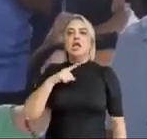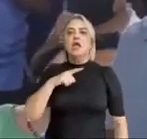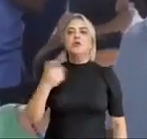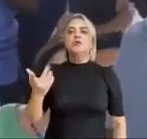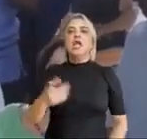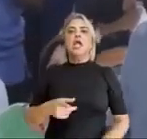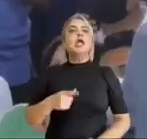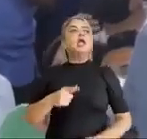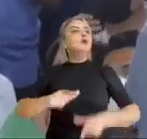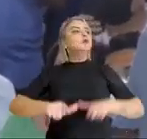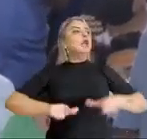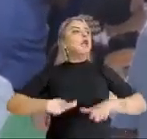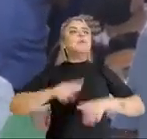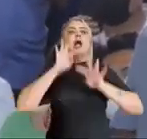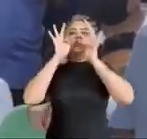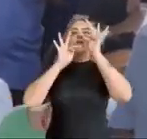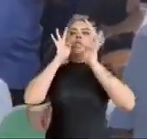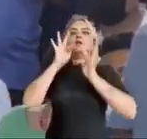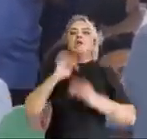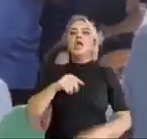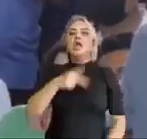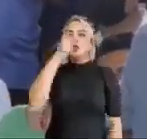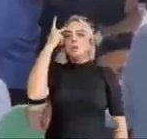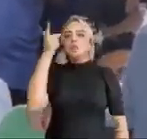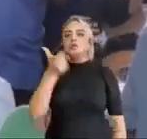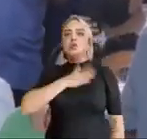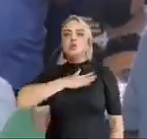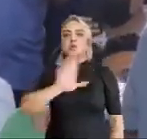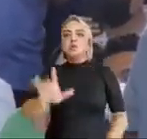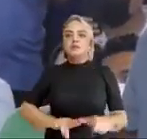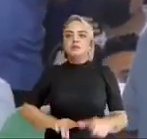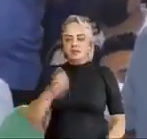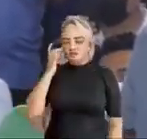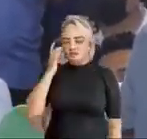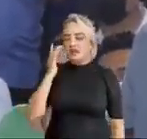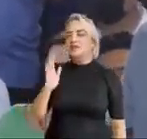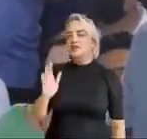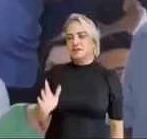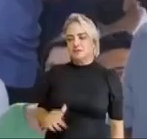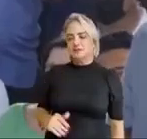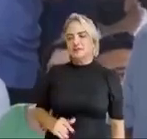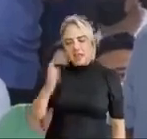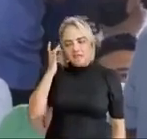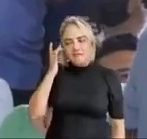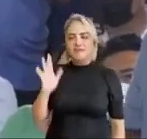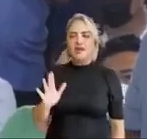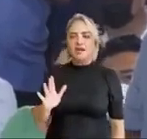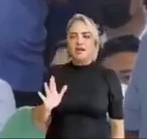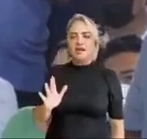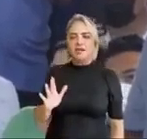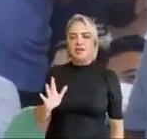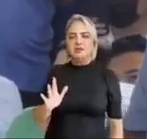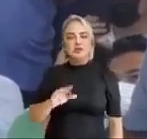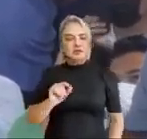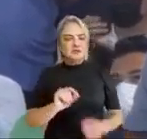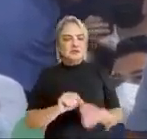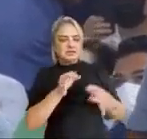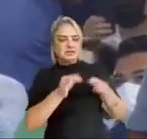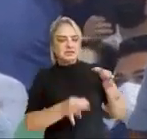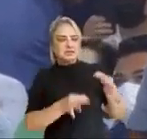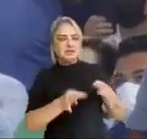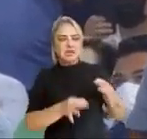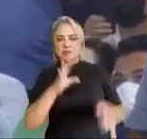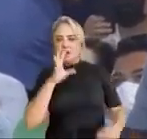eu vou chamar, ninguém quer trabalhar. É fácil. É fácil fazer julgamento sem saber por que